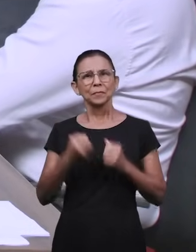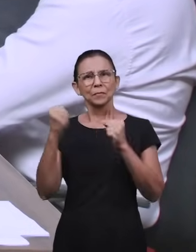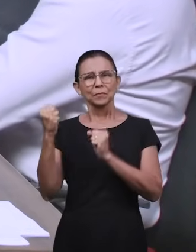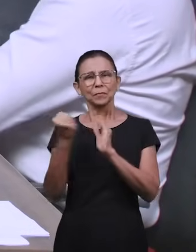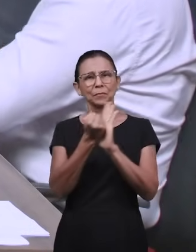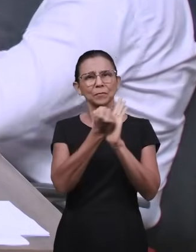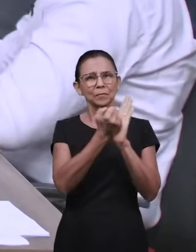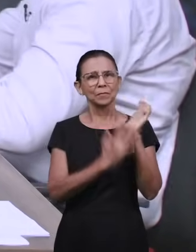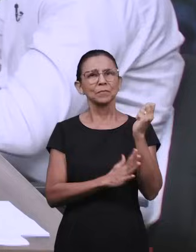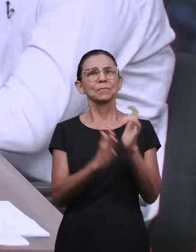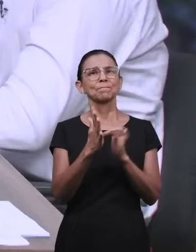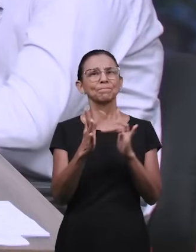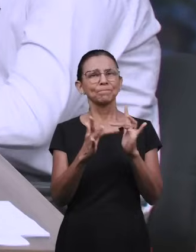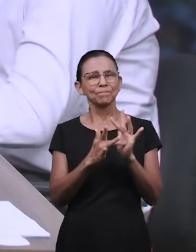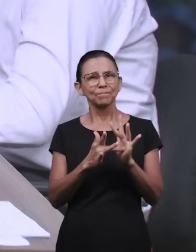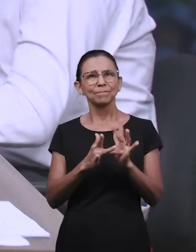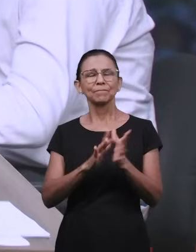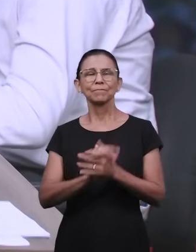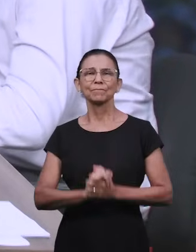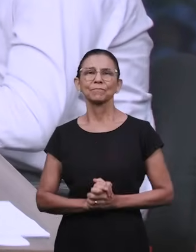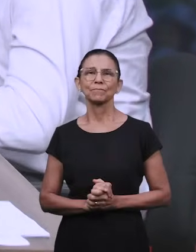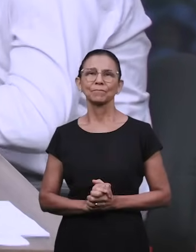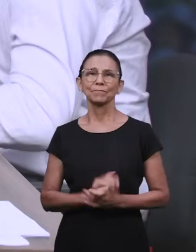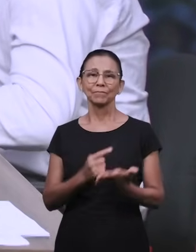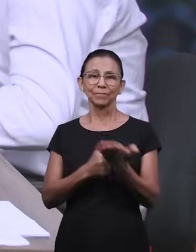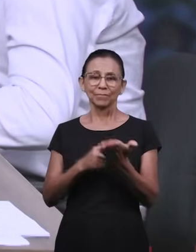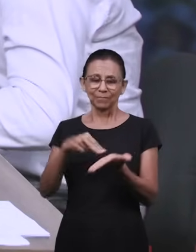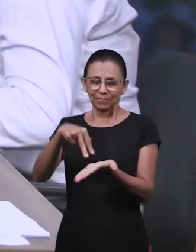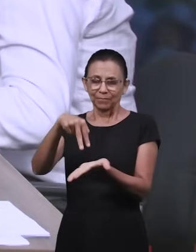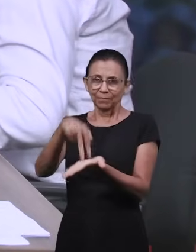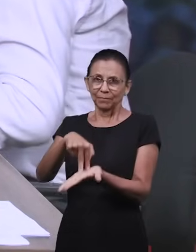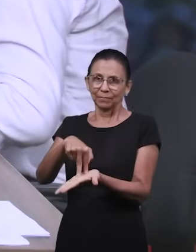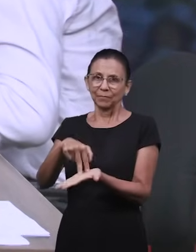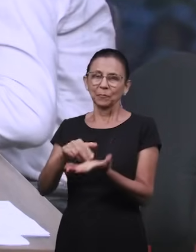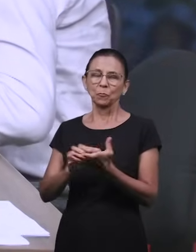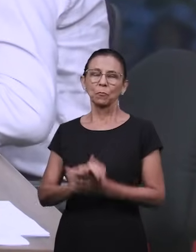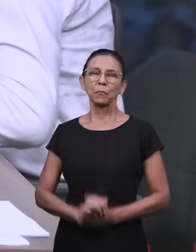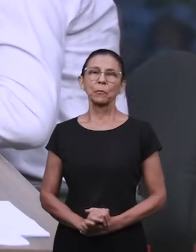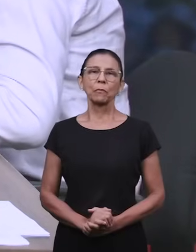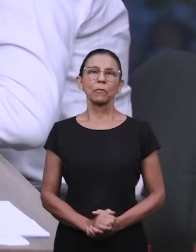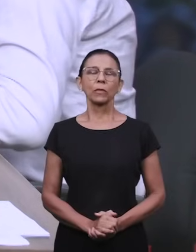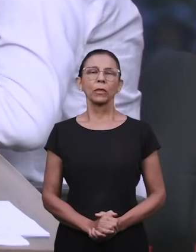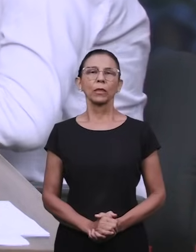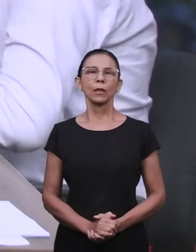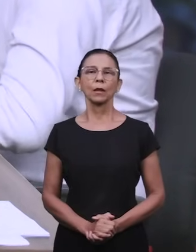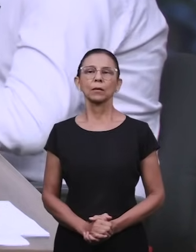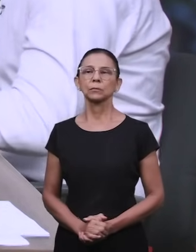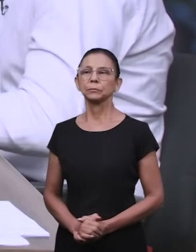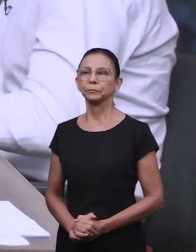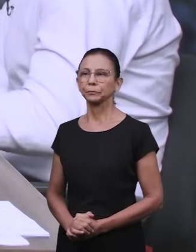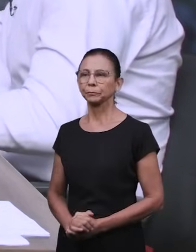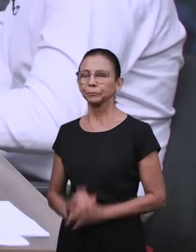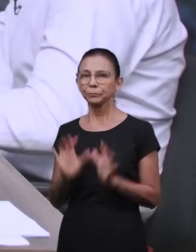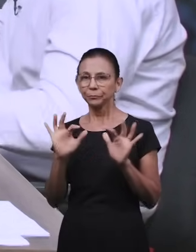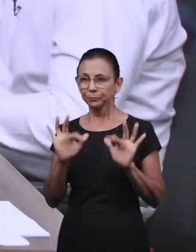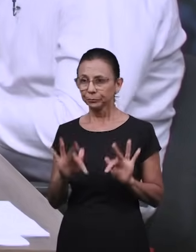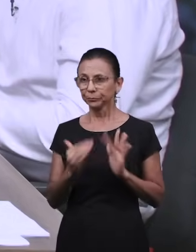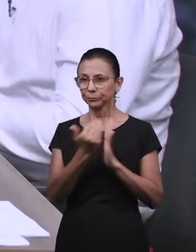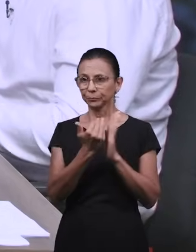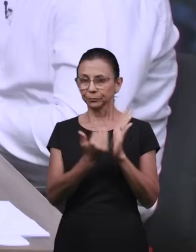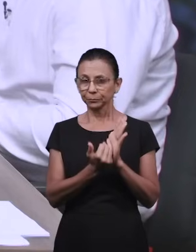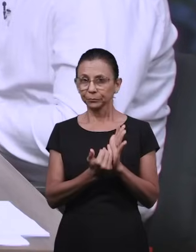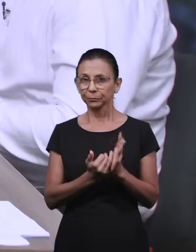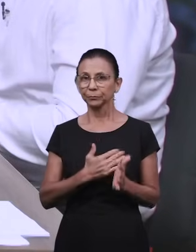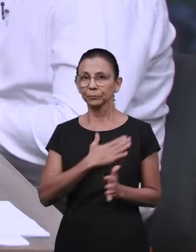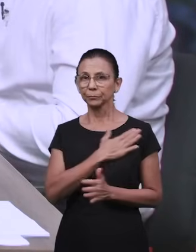sangue de Jesus. Glória a Deus. amém. Graças a Deus. É bom, nós estamos nos aproximando já do final do programa e eu gostaria de perguntar ao